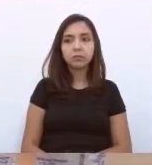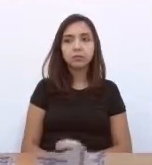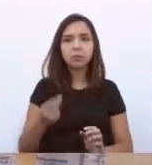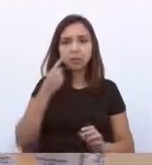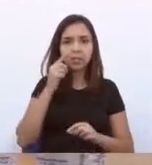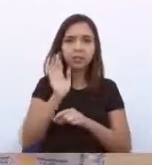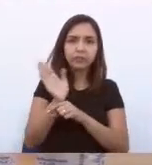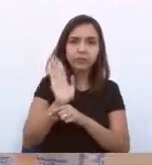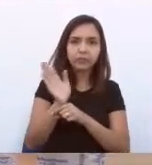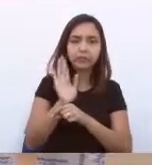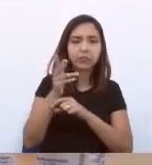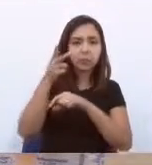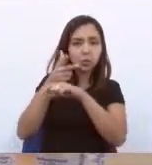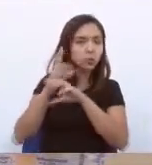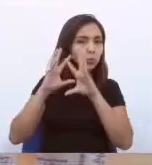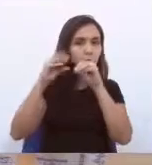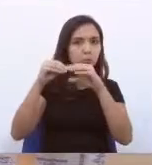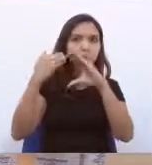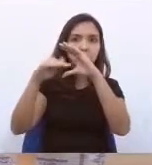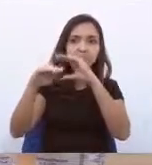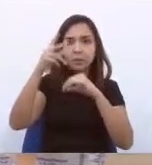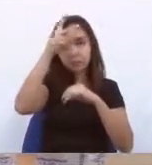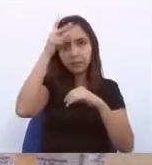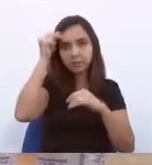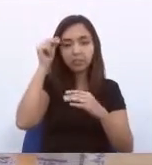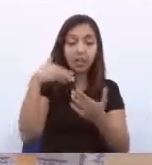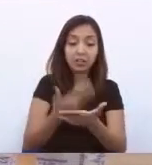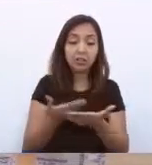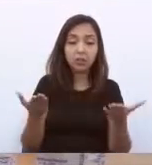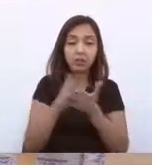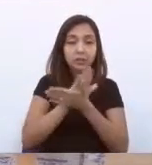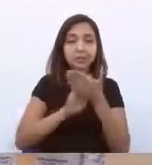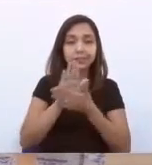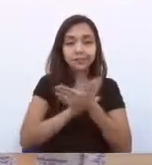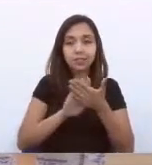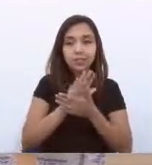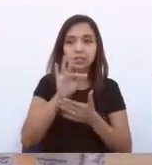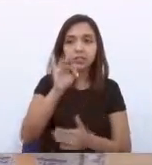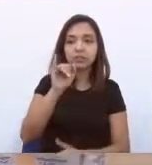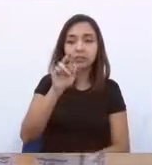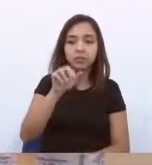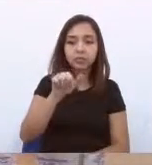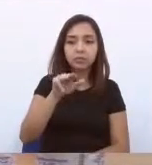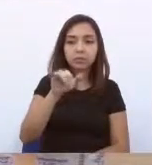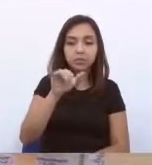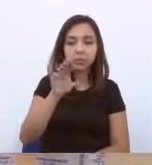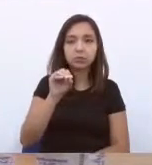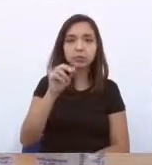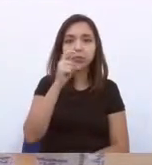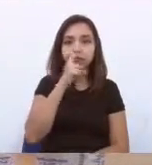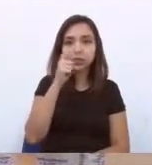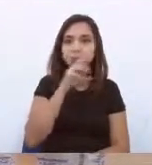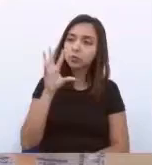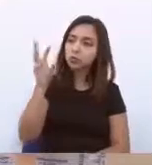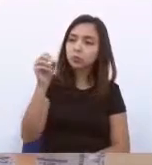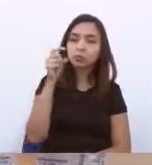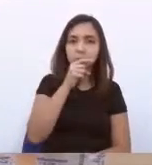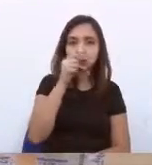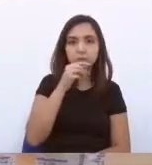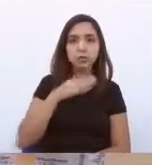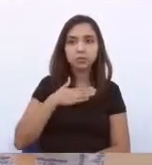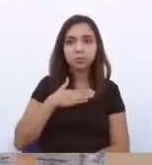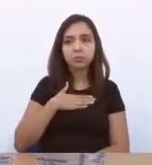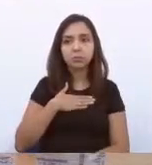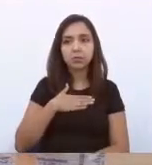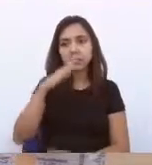para ele. Ele falou que ia mandar pro prefeito da cidade. Nada. O Firmino mentiu, o Pezão mentiu, o prefeito mentiu para mim. Eu não